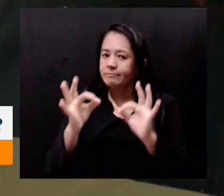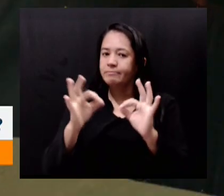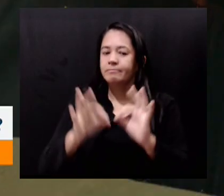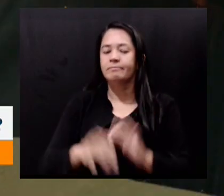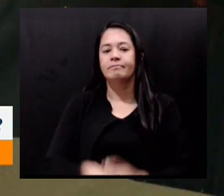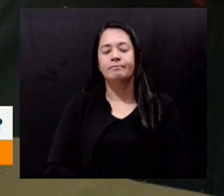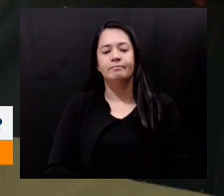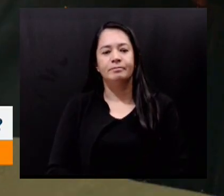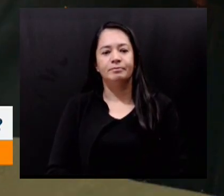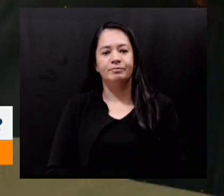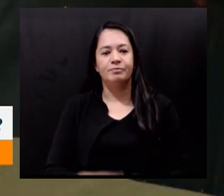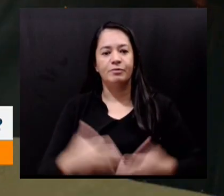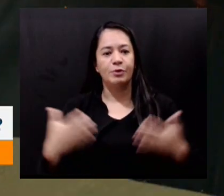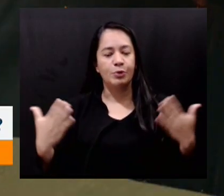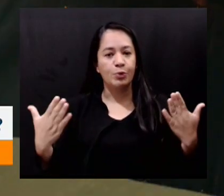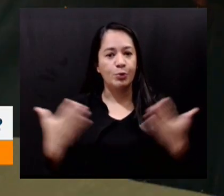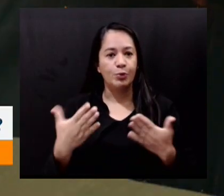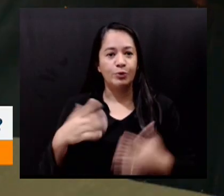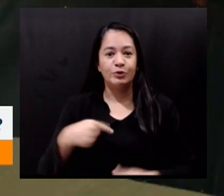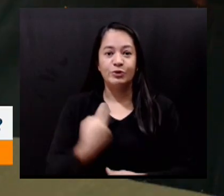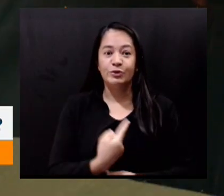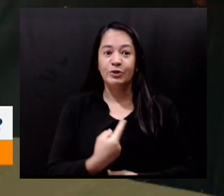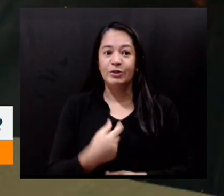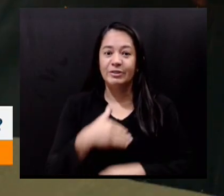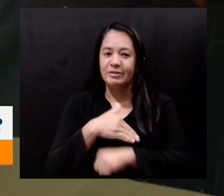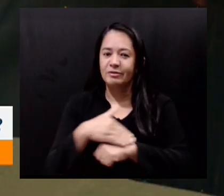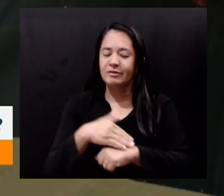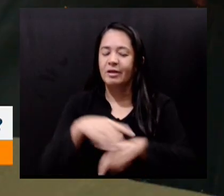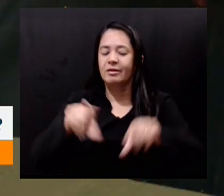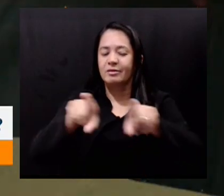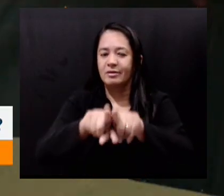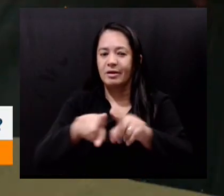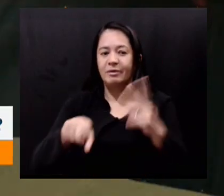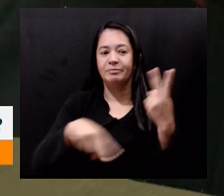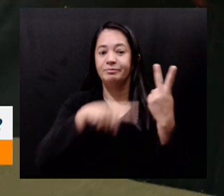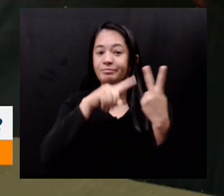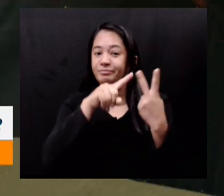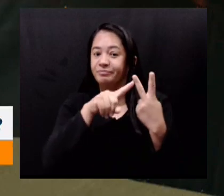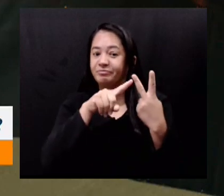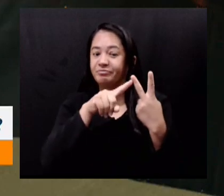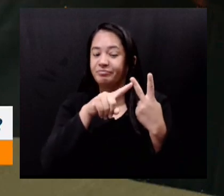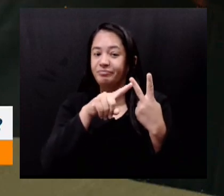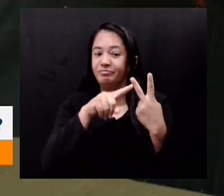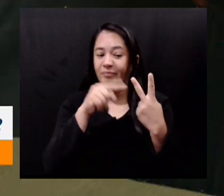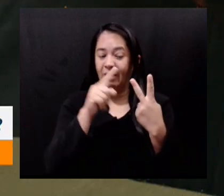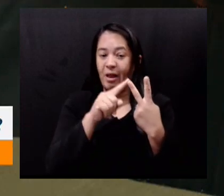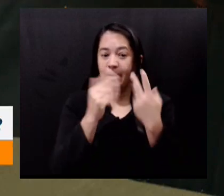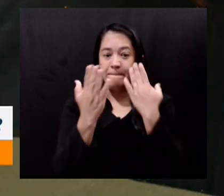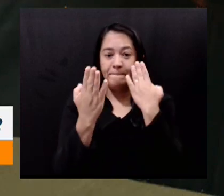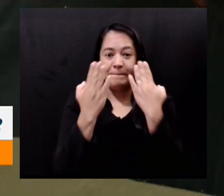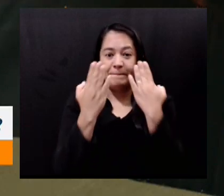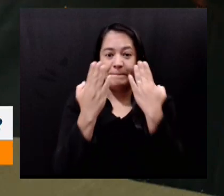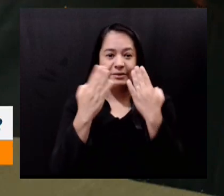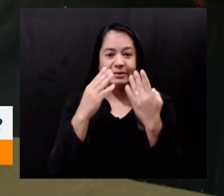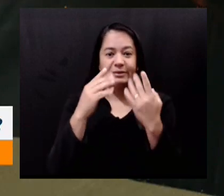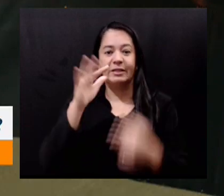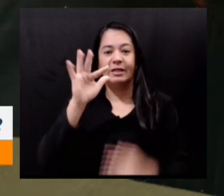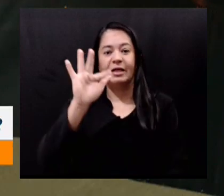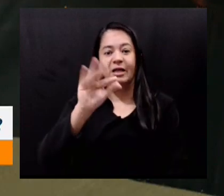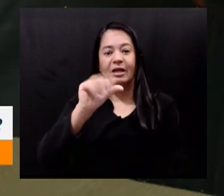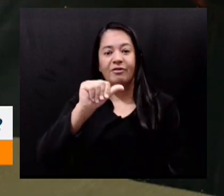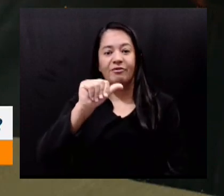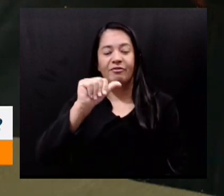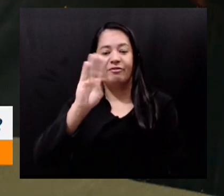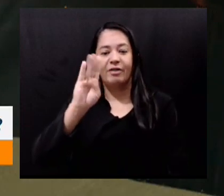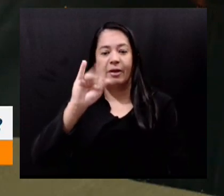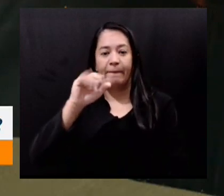nós vamos falar sobre isso também com a nossa psicóloga, né? A Fabiana Teixeira, ela é psicóloga, vai falar para a